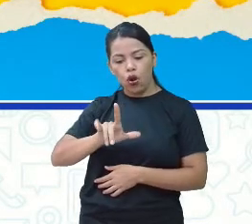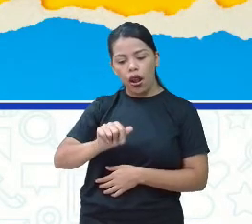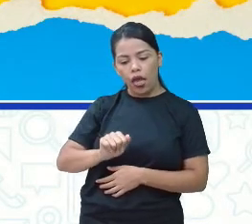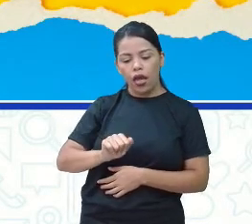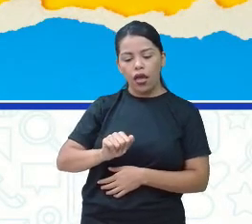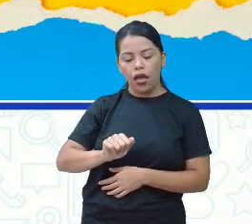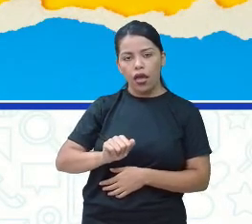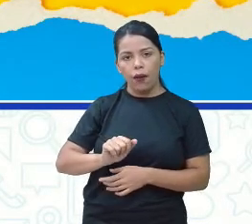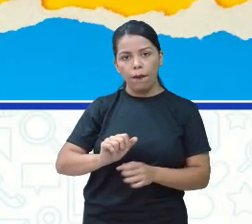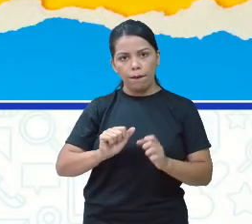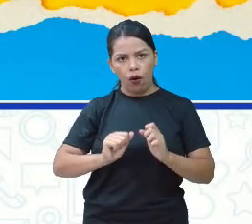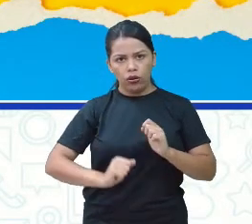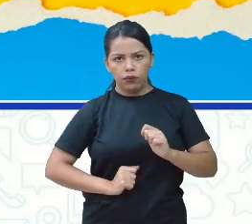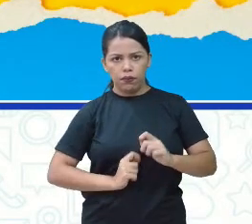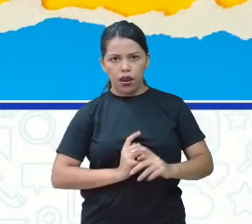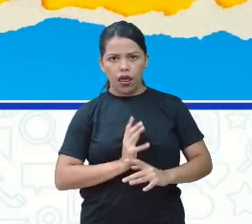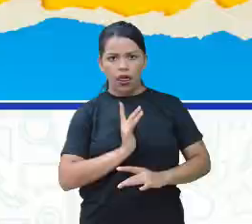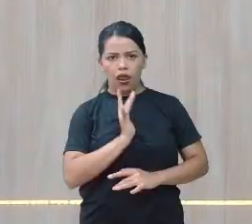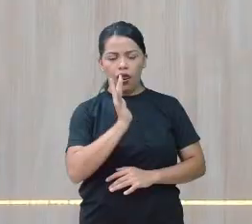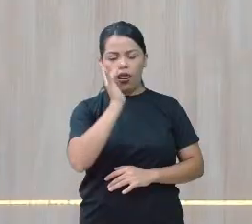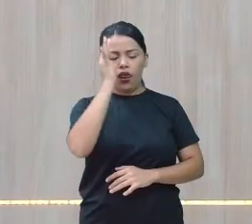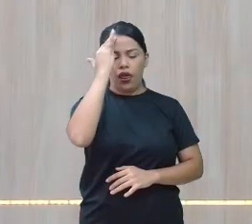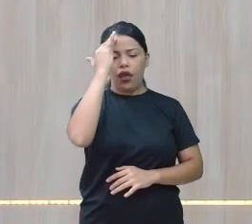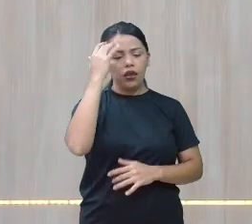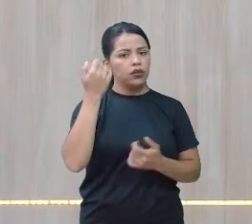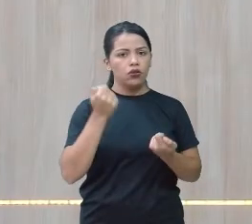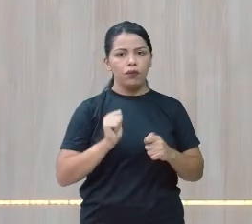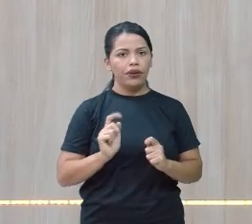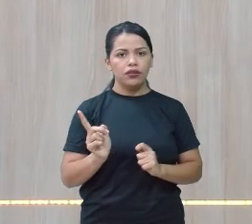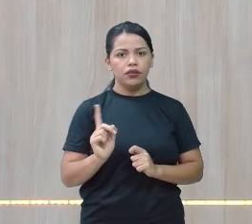o encéfalo ficar sabendo? O que é que vocês acham?